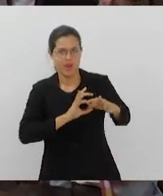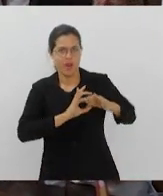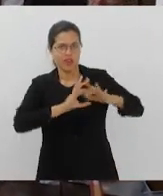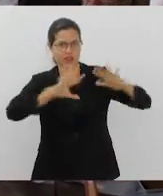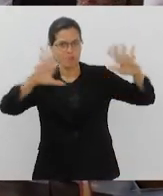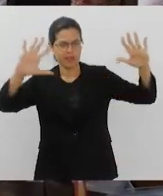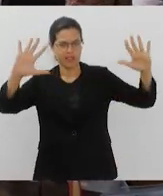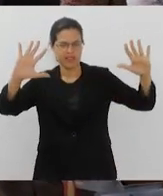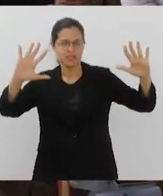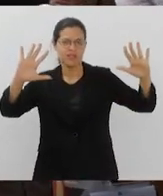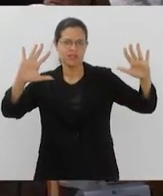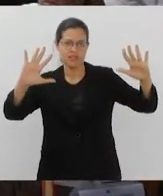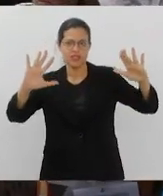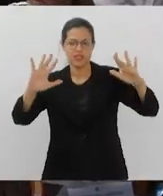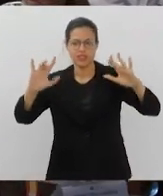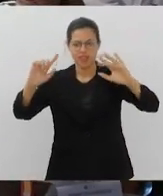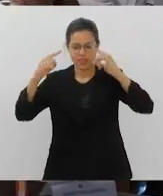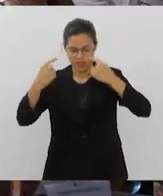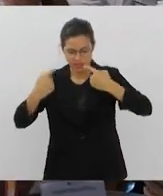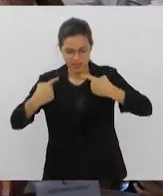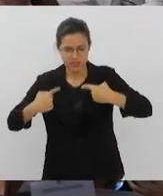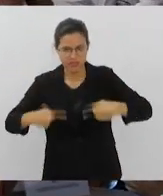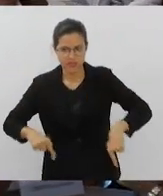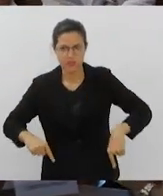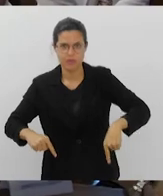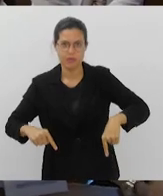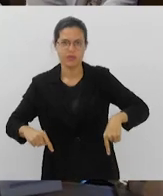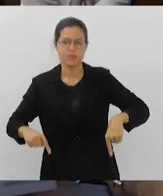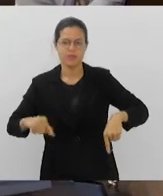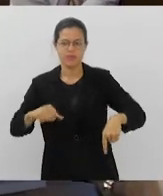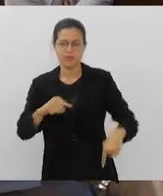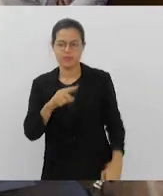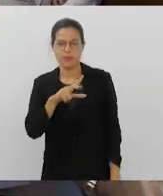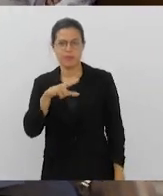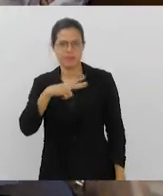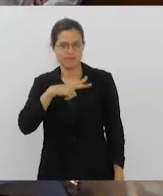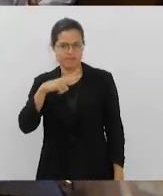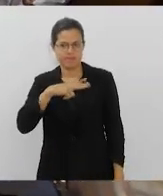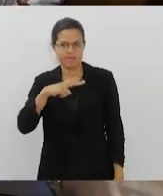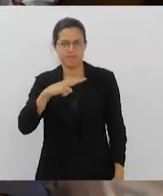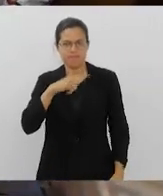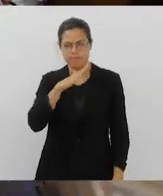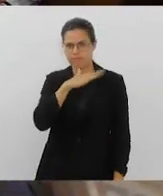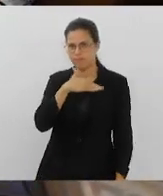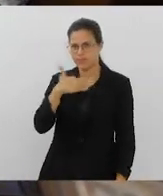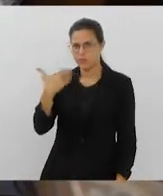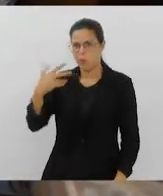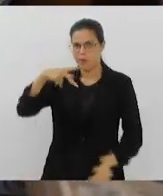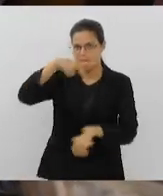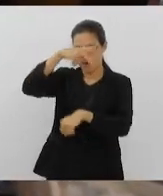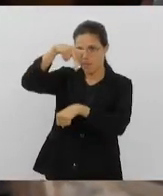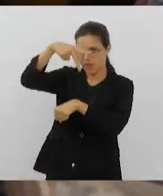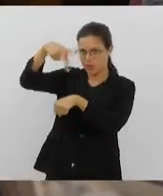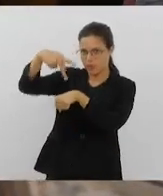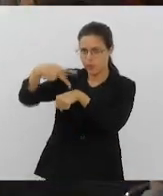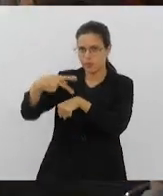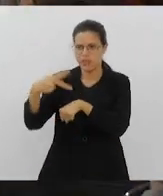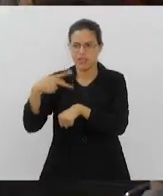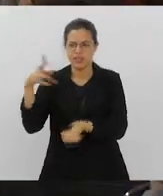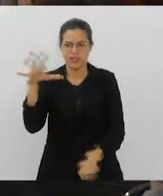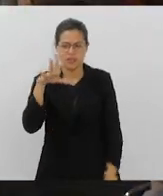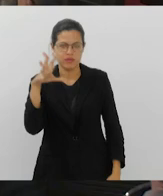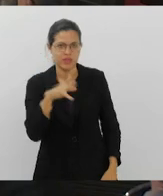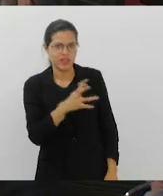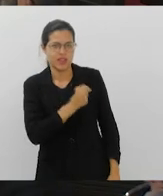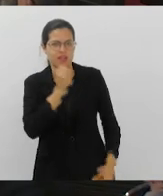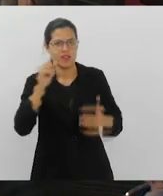ó liberdade, desafio nosso peito à própria morte. Ó pátria amada, toda pátria,